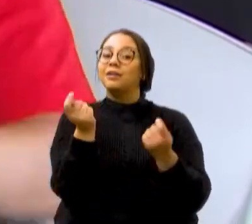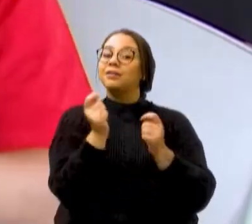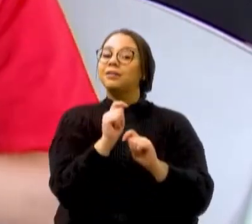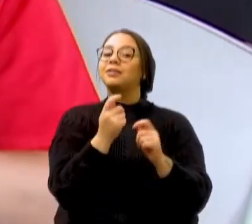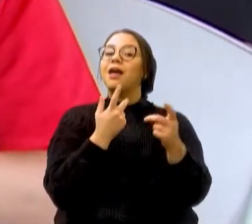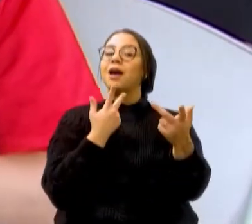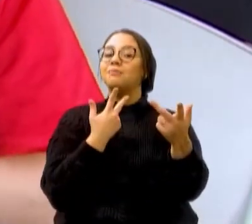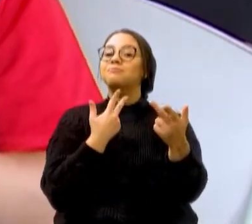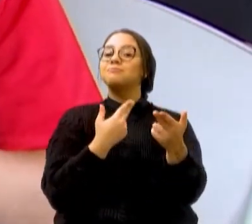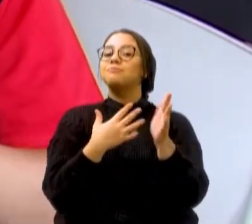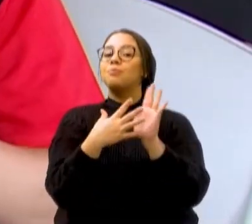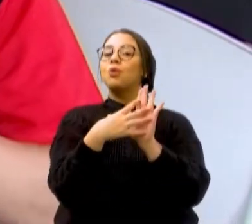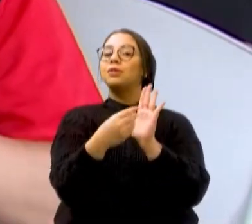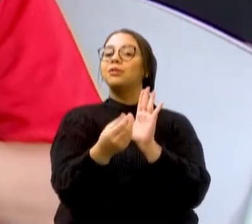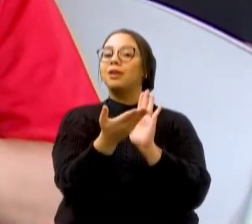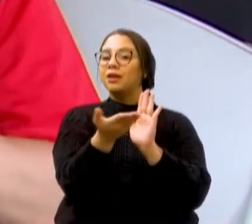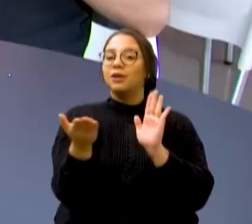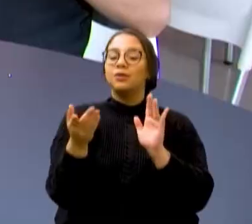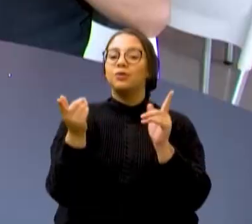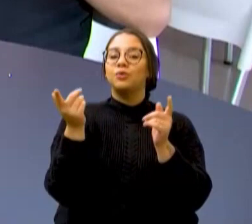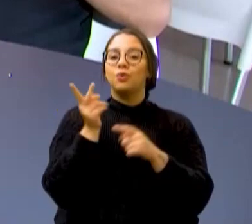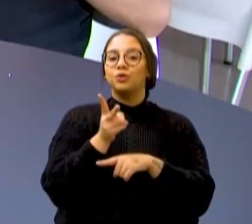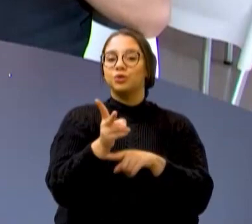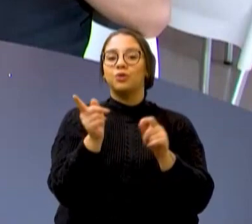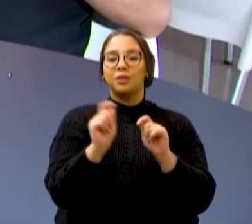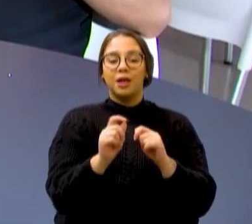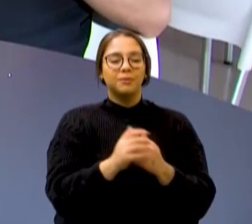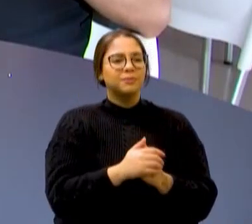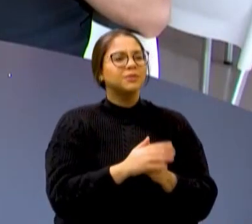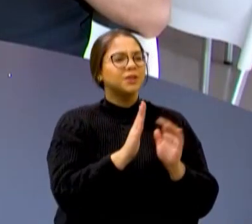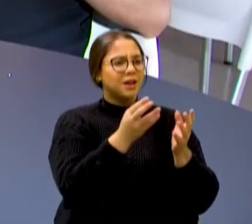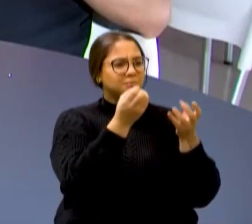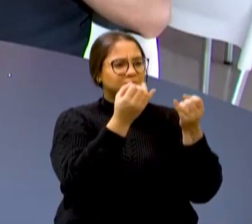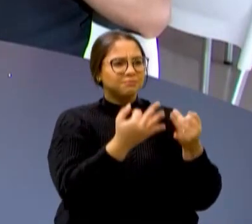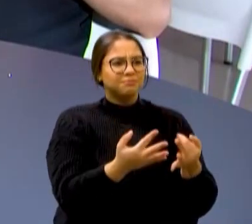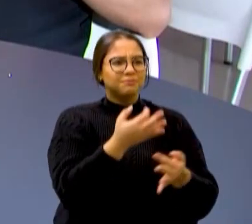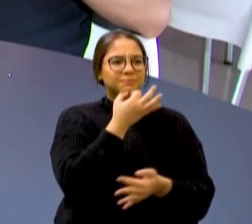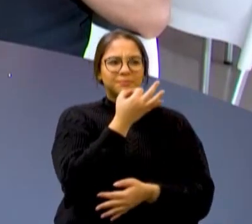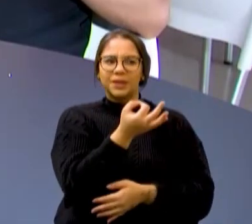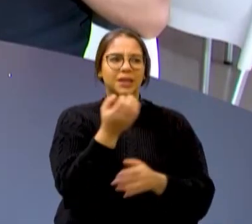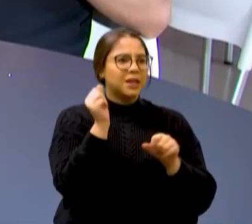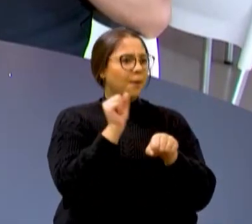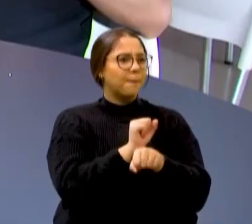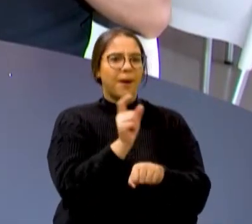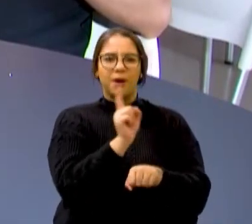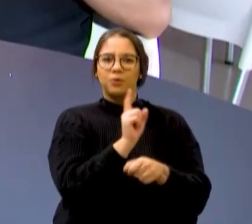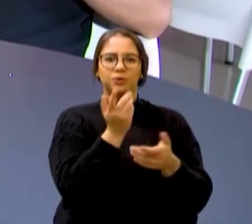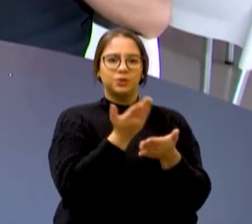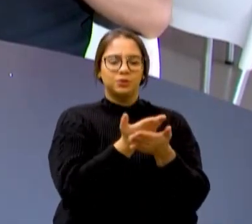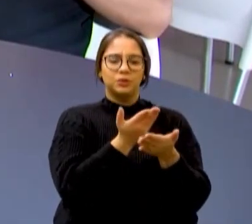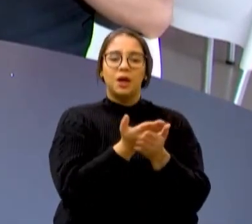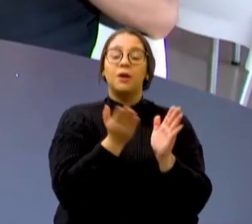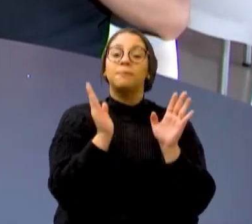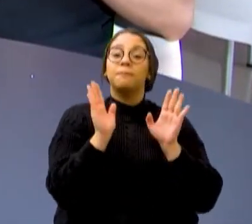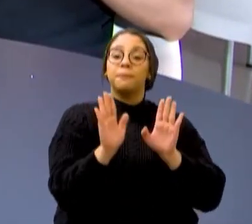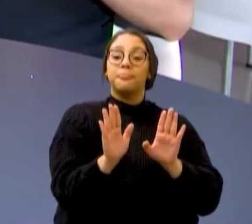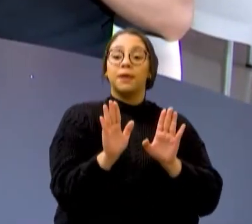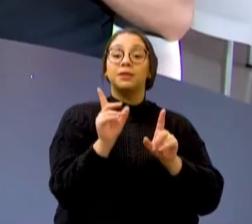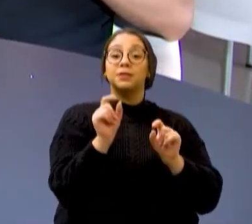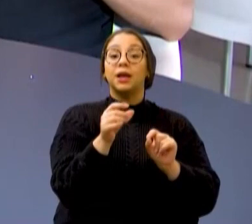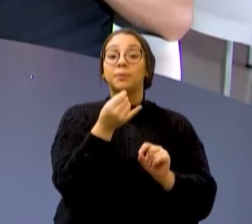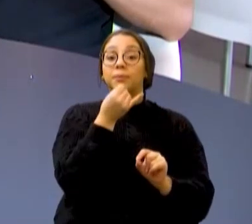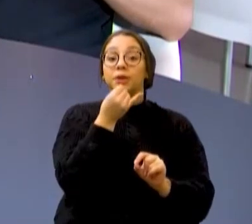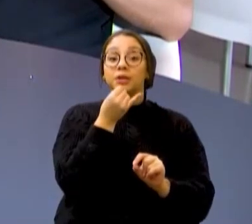e possa se espelhar e seguir em frente. O professor, você citou essa aluna que não parou de estudar e tudo mais,